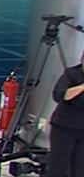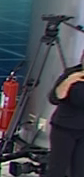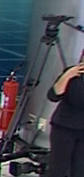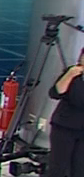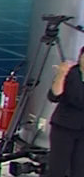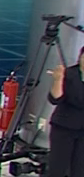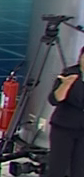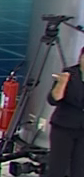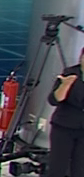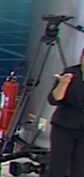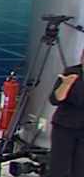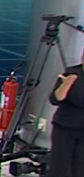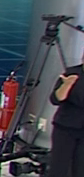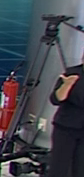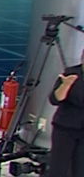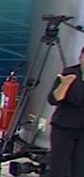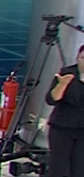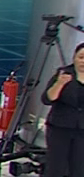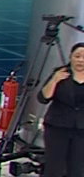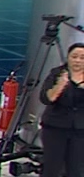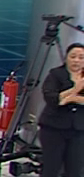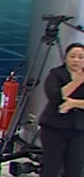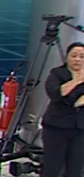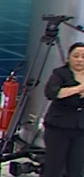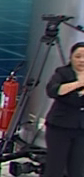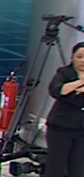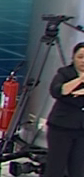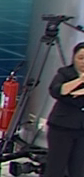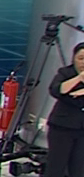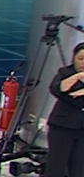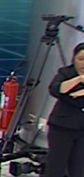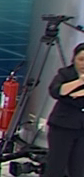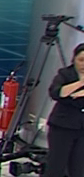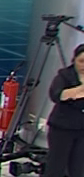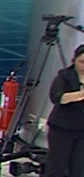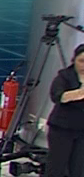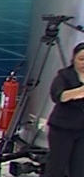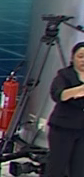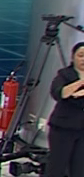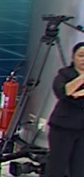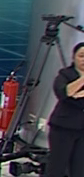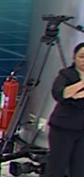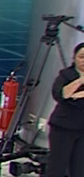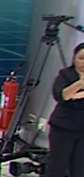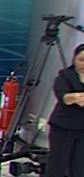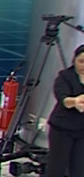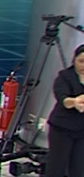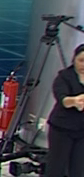que é lançado o Pronatec 2016, parte de um acordo mais amplo com o